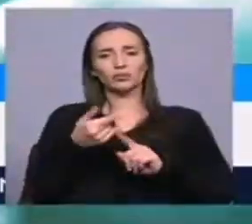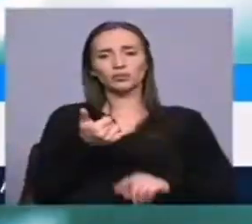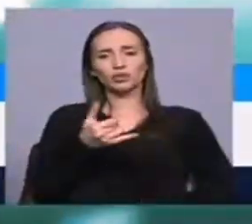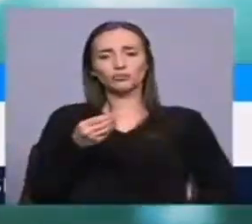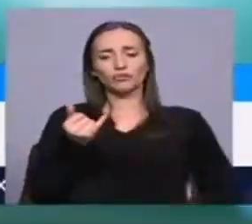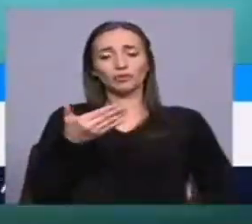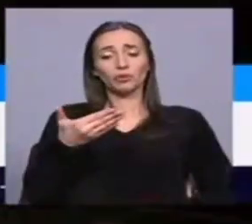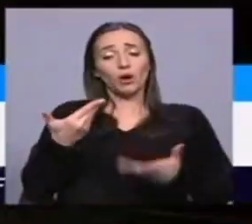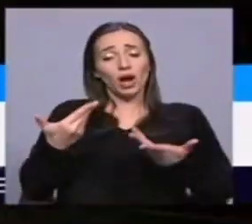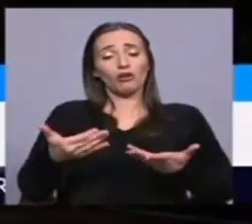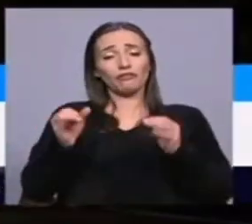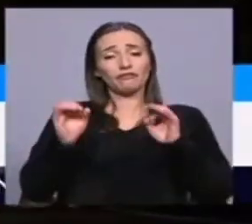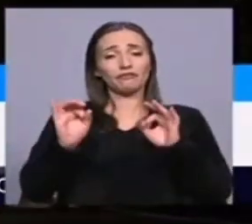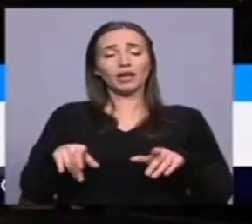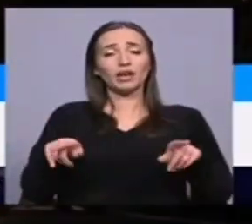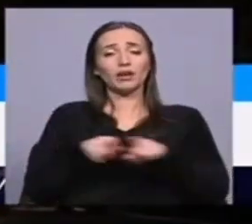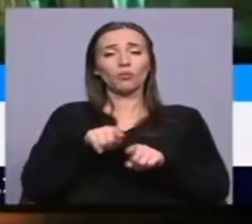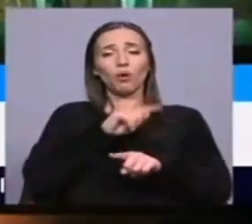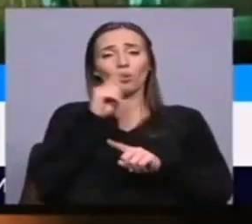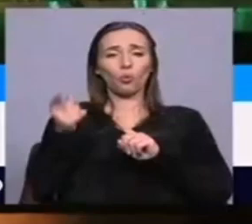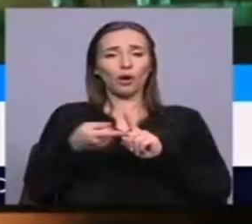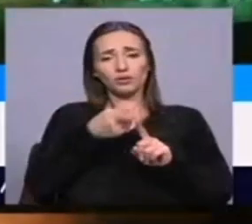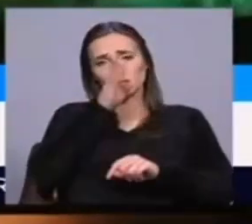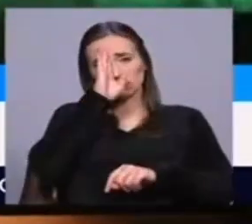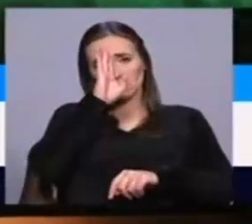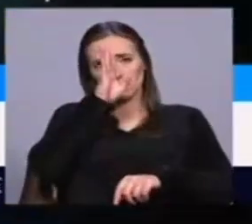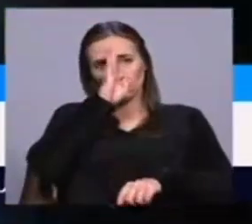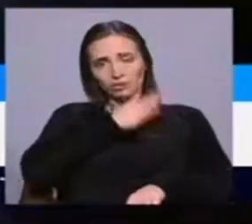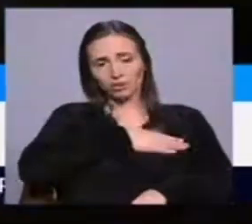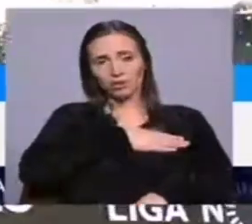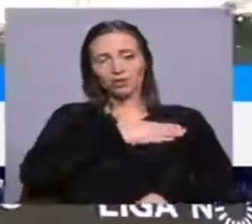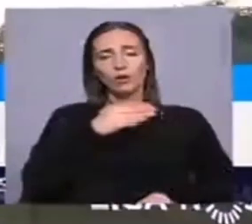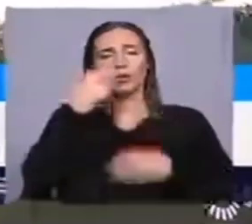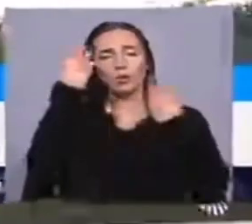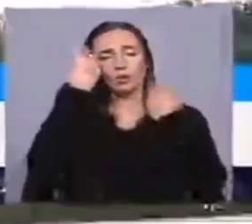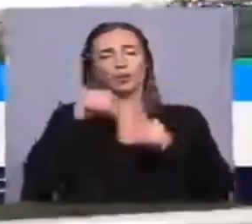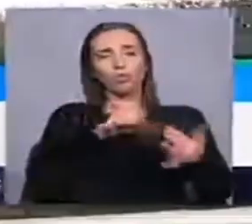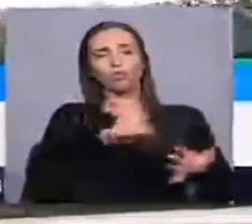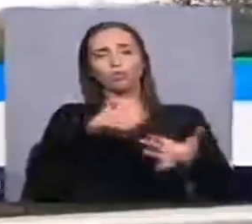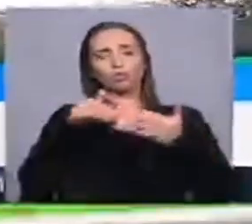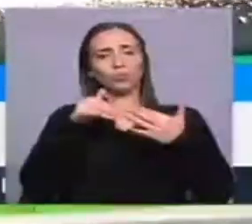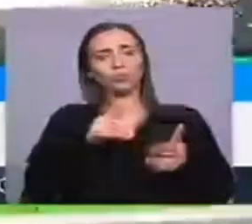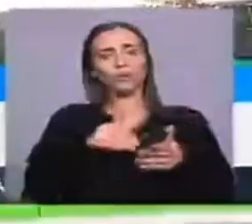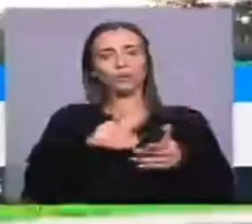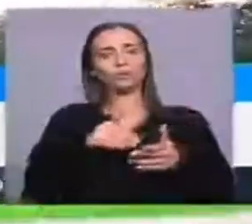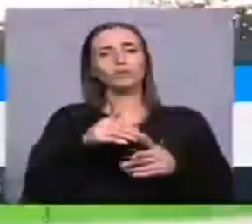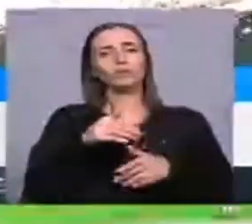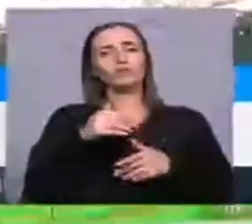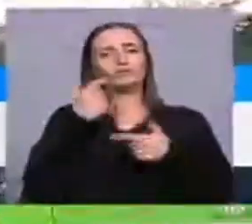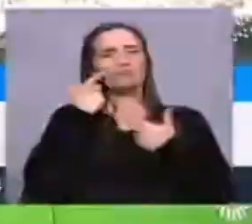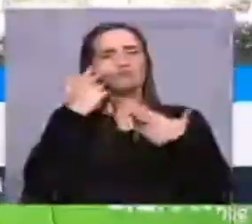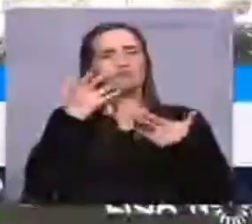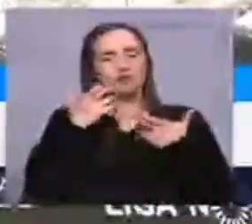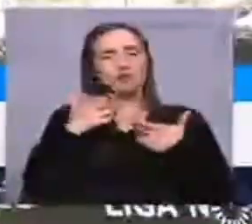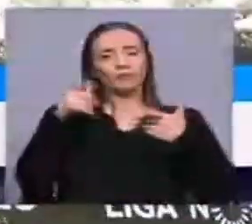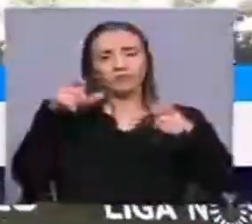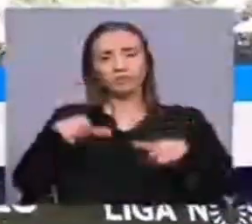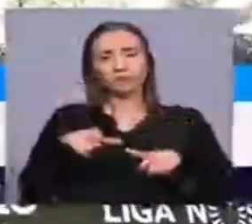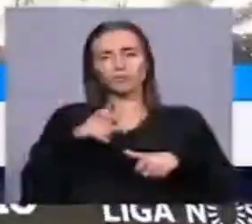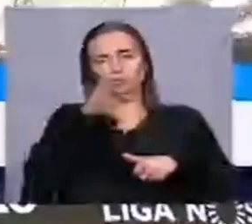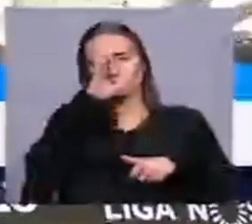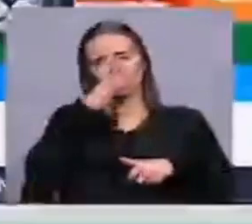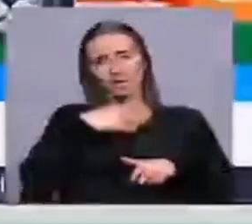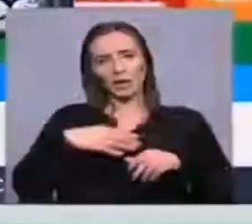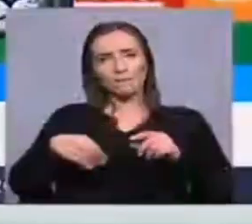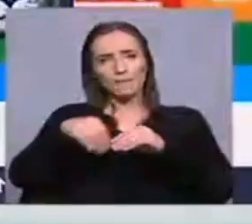agora acaba, como o ano do Leão. Uma ideia que o treinador de futebol, a voz que mais se ouve recentemente em Alvalade, quer levar